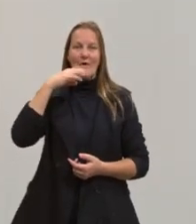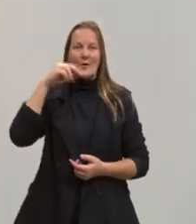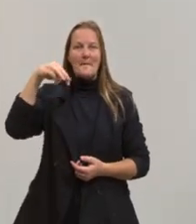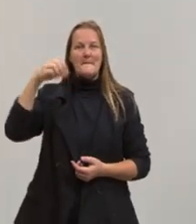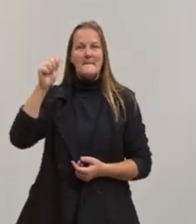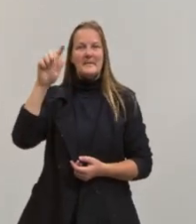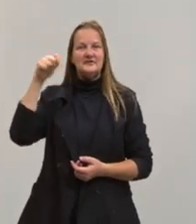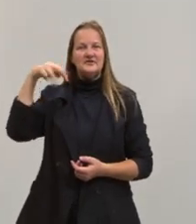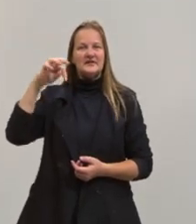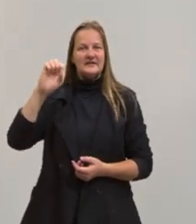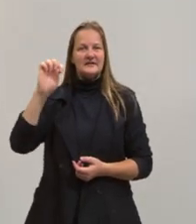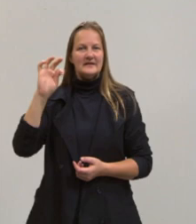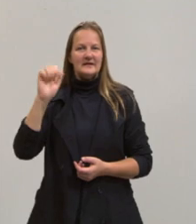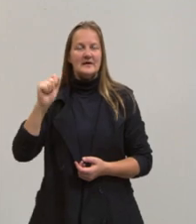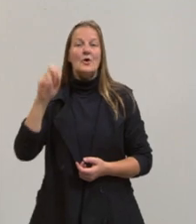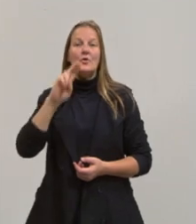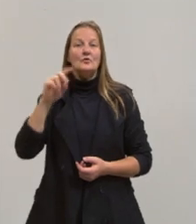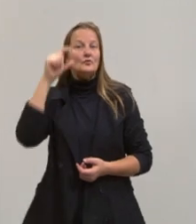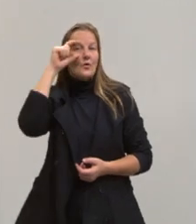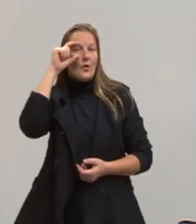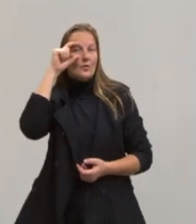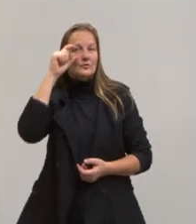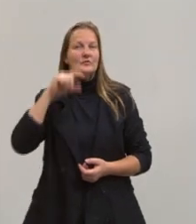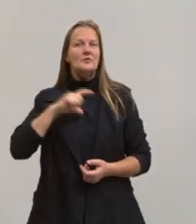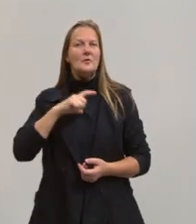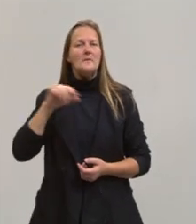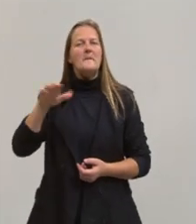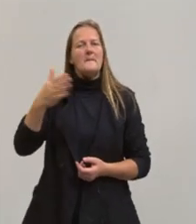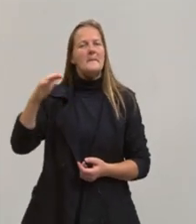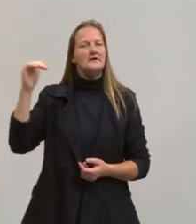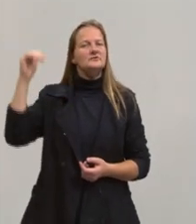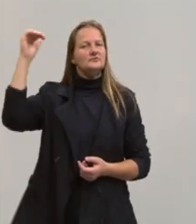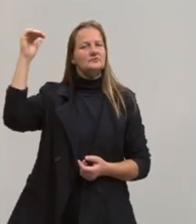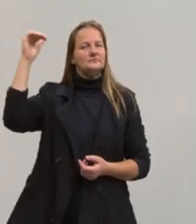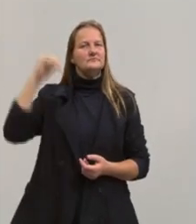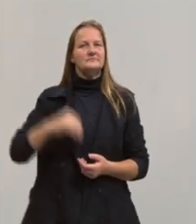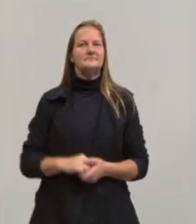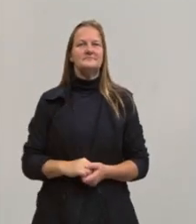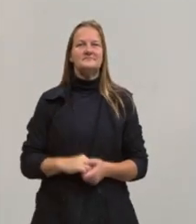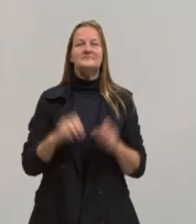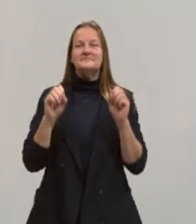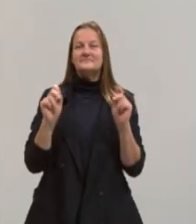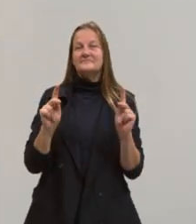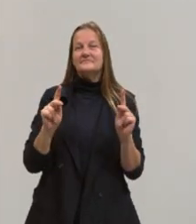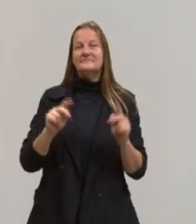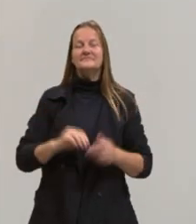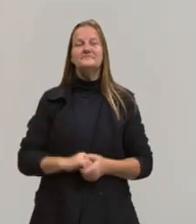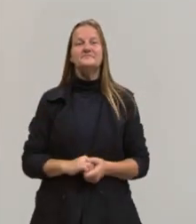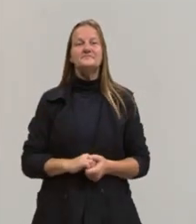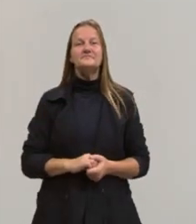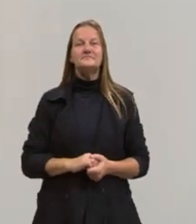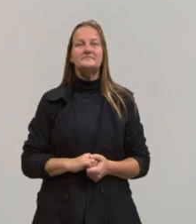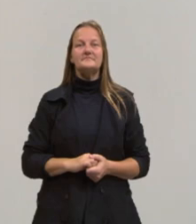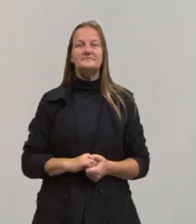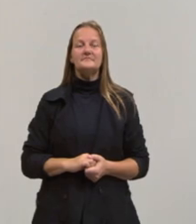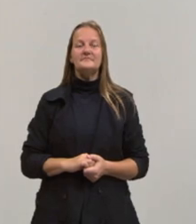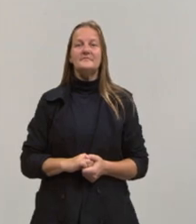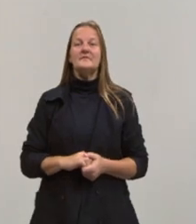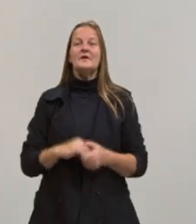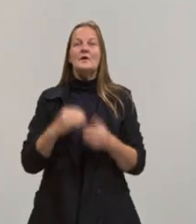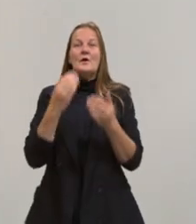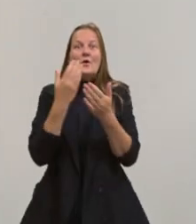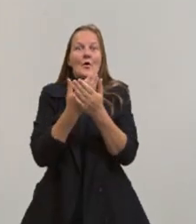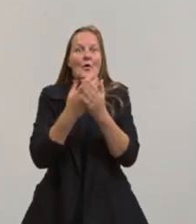uso óculos e tem estatura baixa certo pessoal então